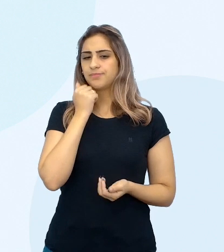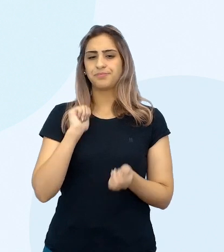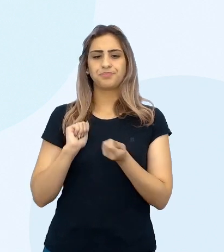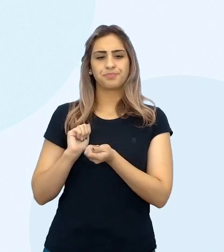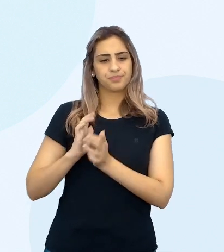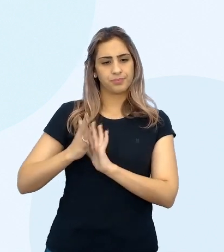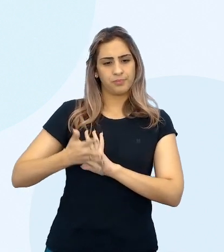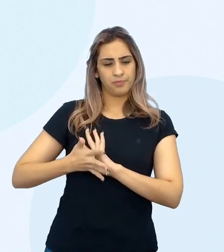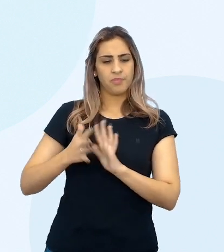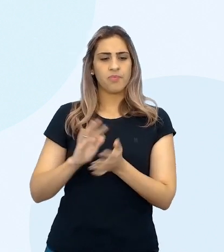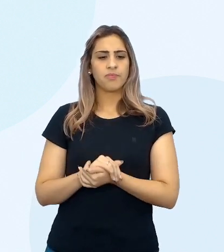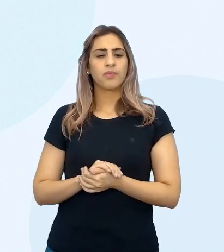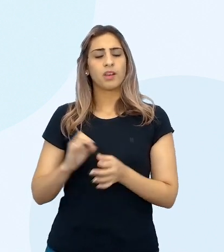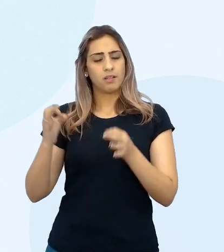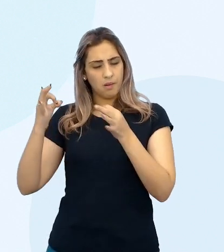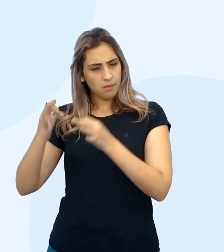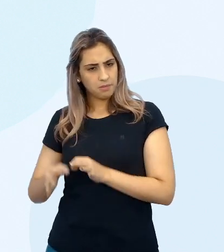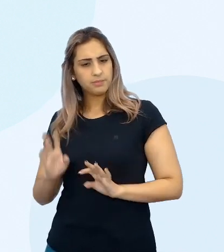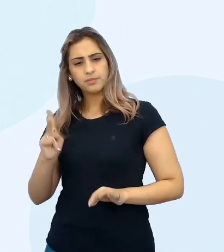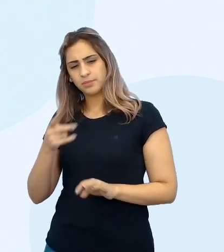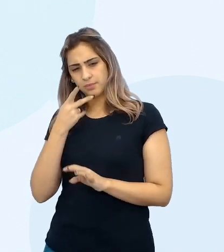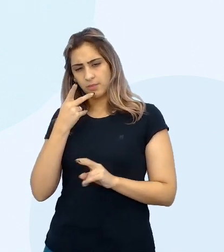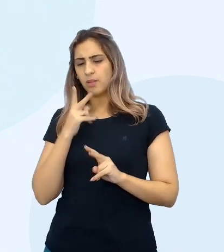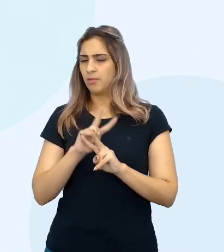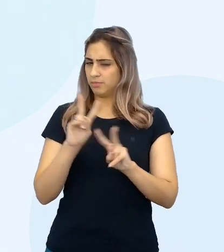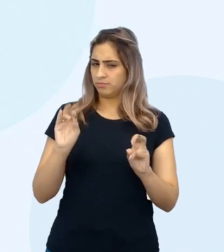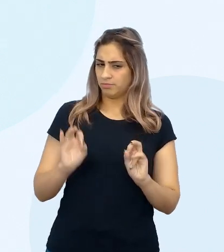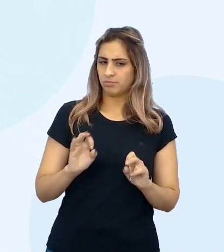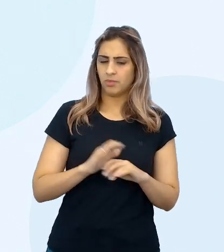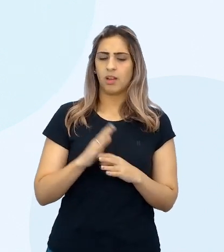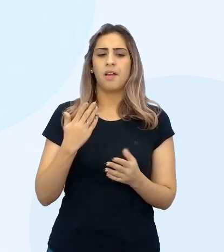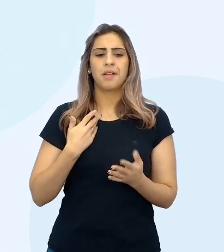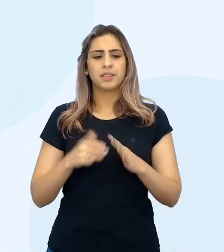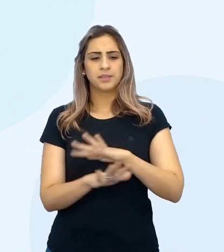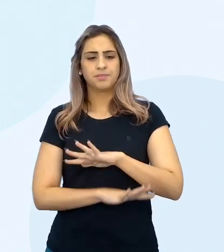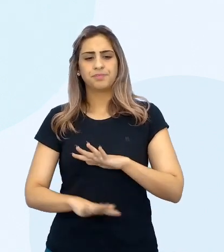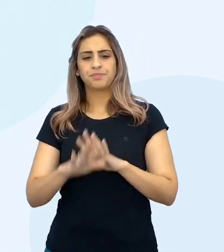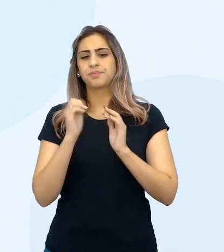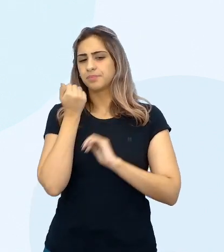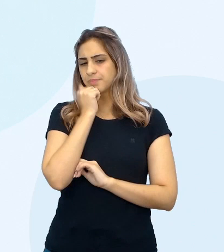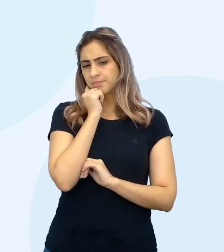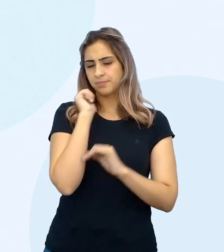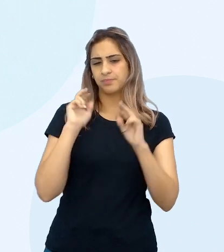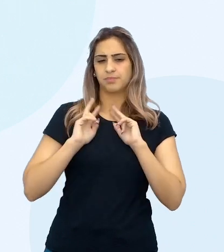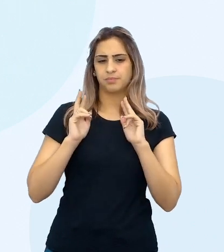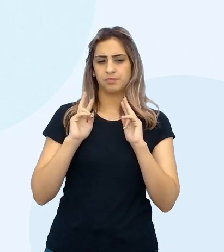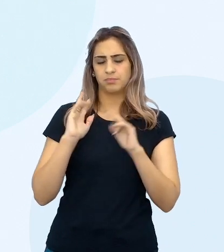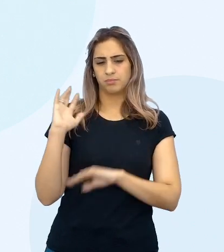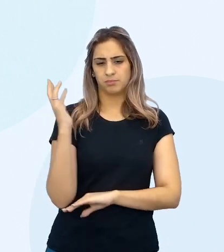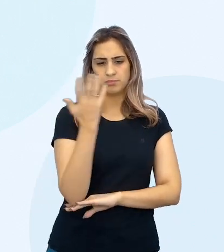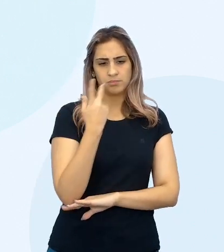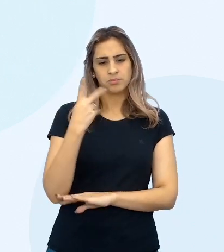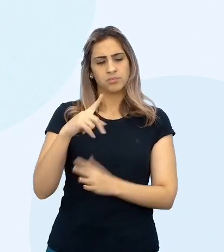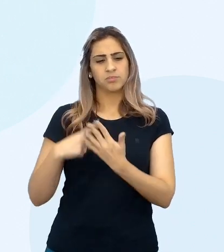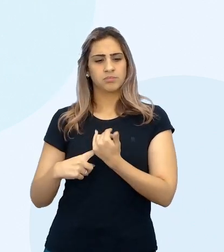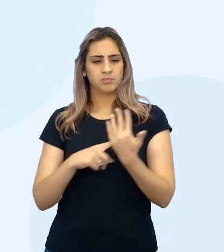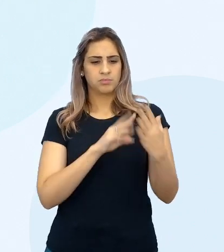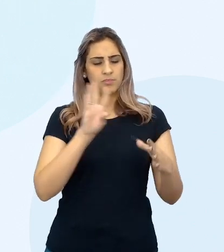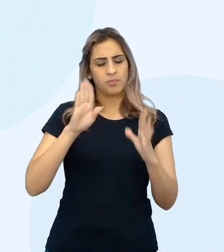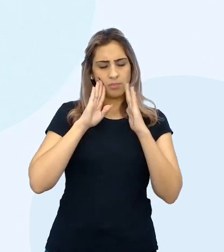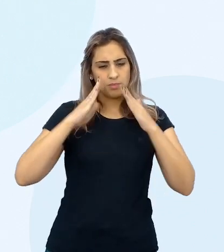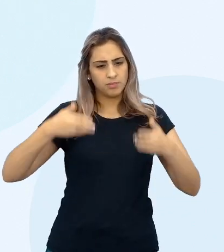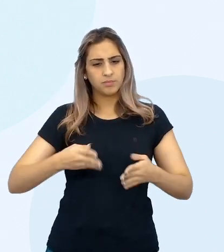em Ação. Certo, Osmar? Você já até falou o nome dele aí. Certo. E ele é da área de ciências da natureza e suas tecnologias, então ele é voltado aí